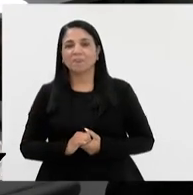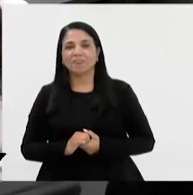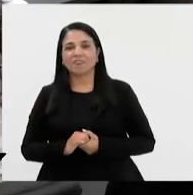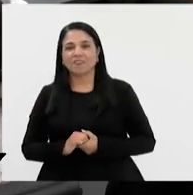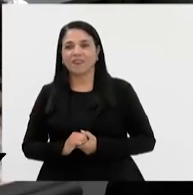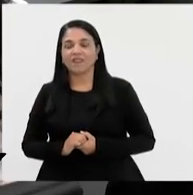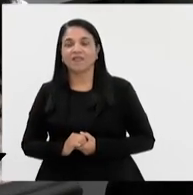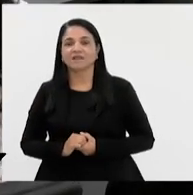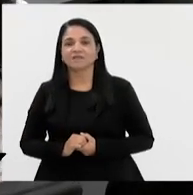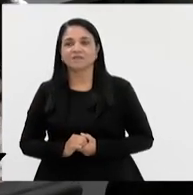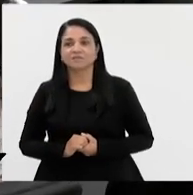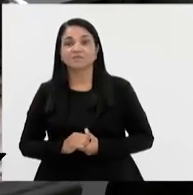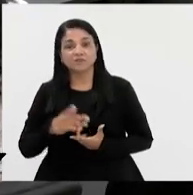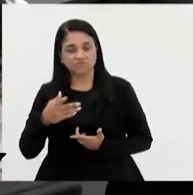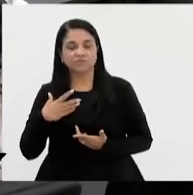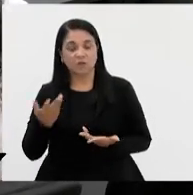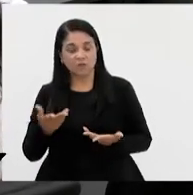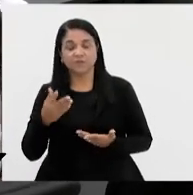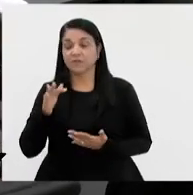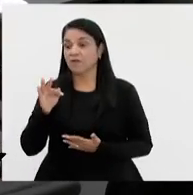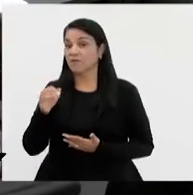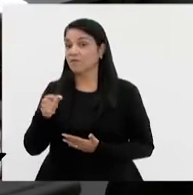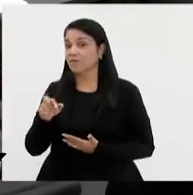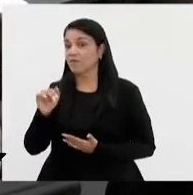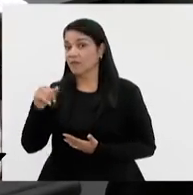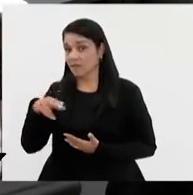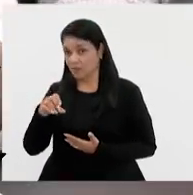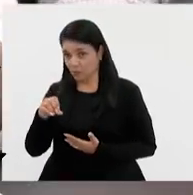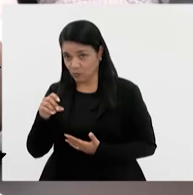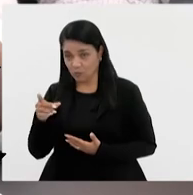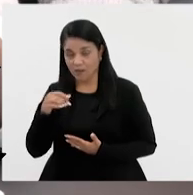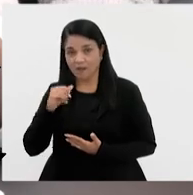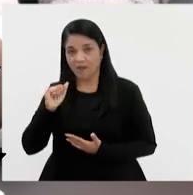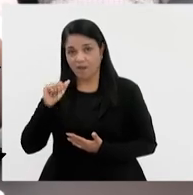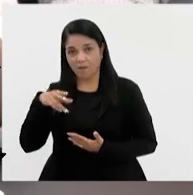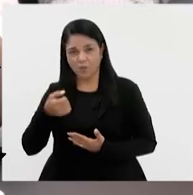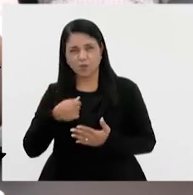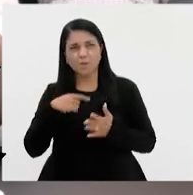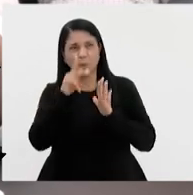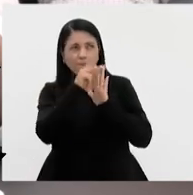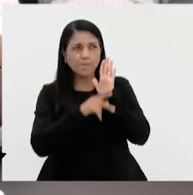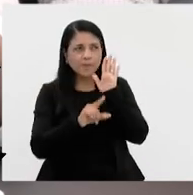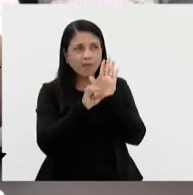também ao doutor Fernando Amorim, que é o seguinte, um PL meu, de número